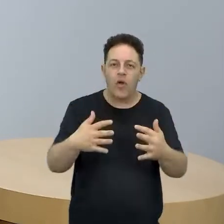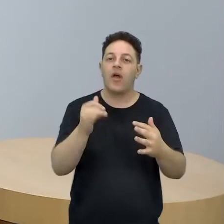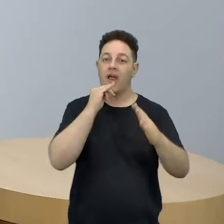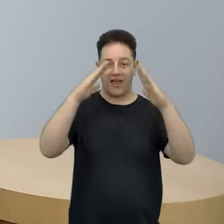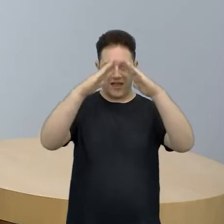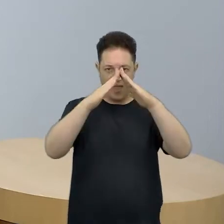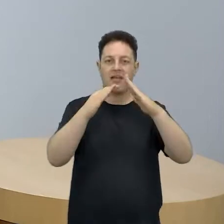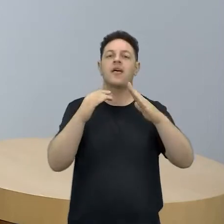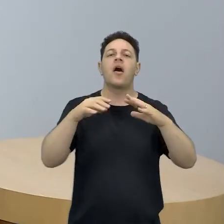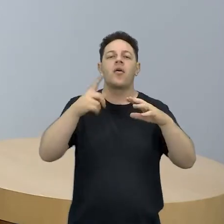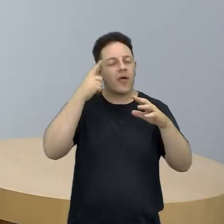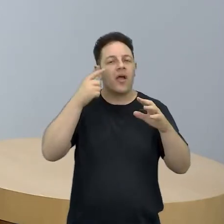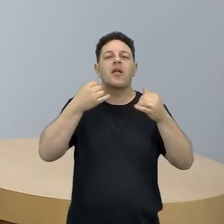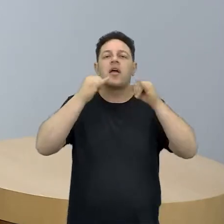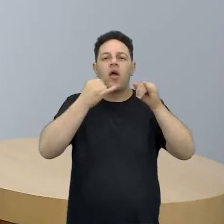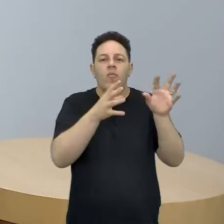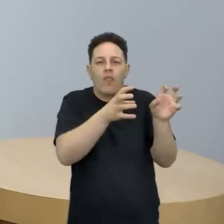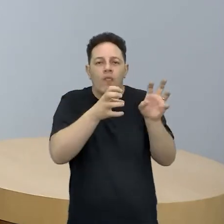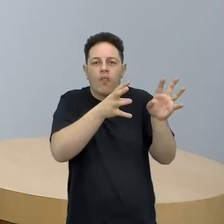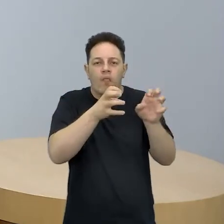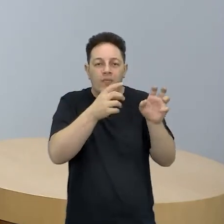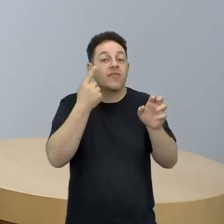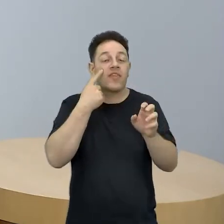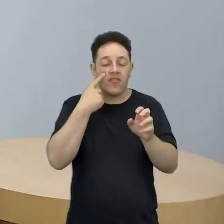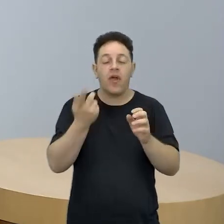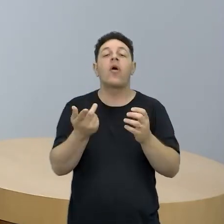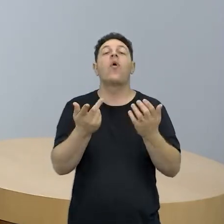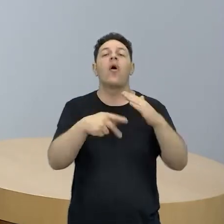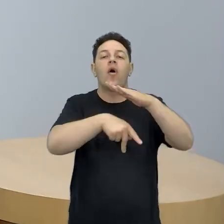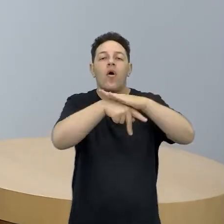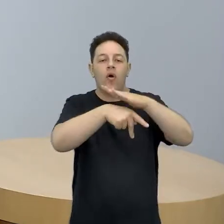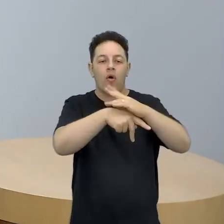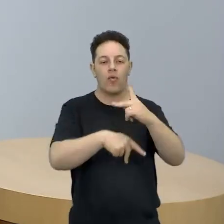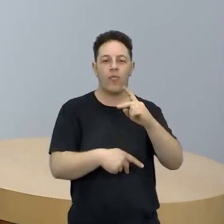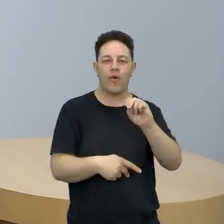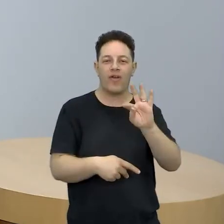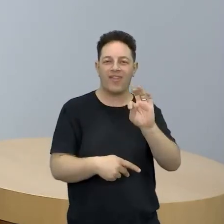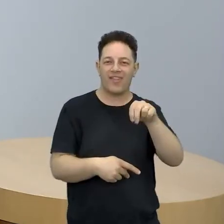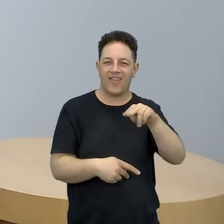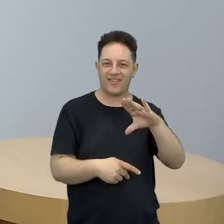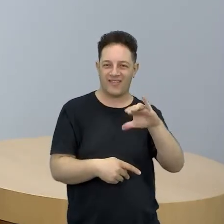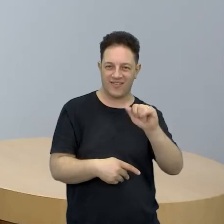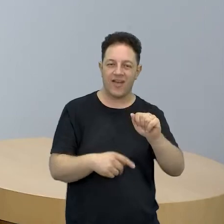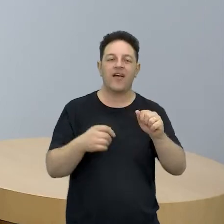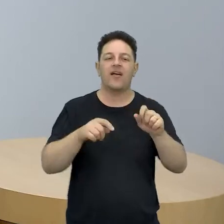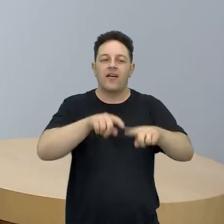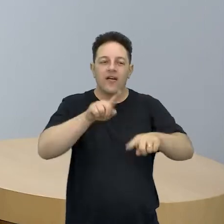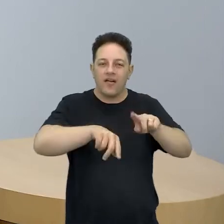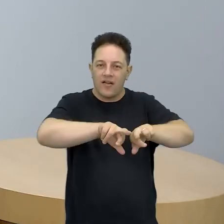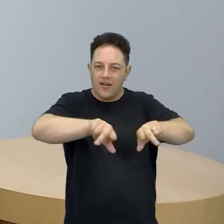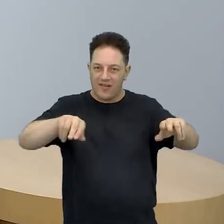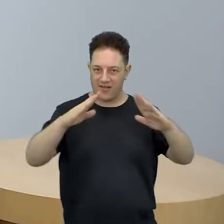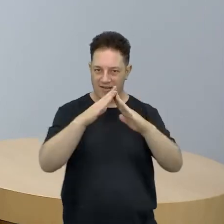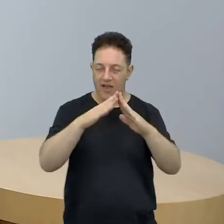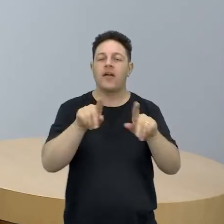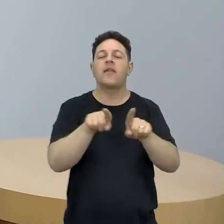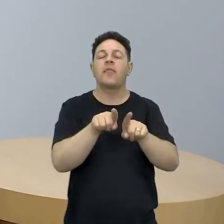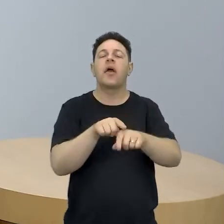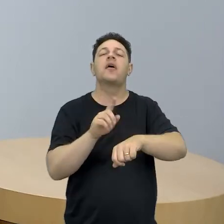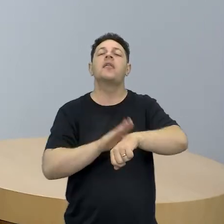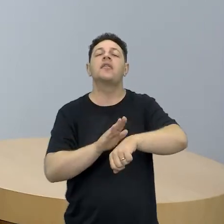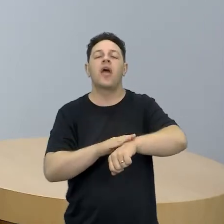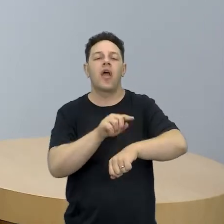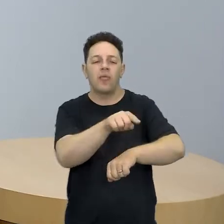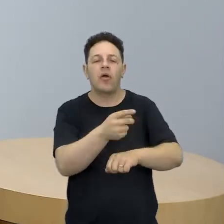casa, a gente precisa saber das potências dos aparelhos eletrodomésticos e do tempo de uso, né? E o consumo, a gente